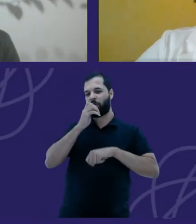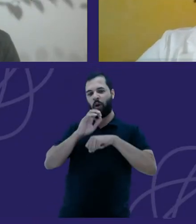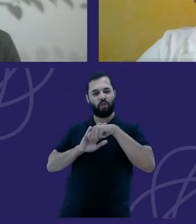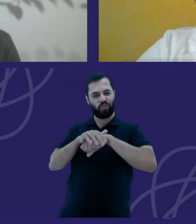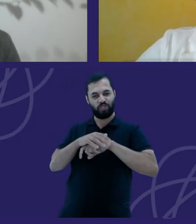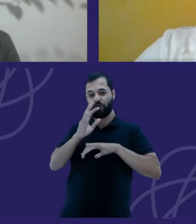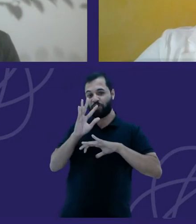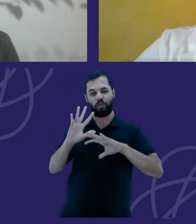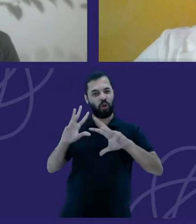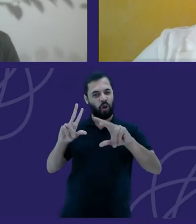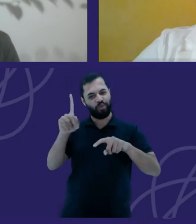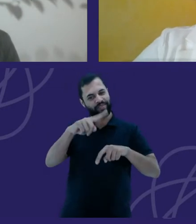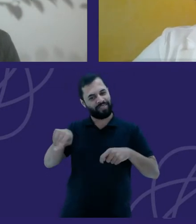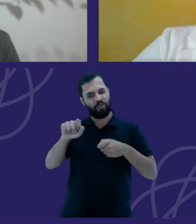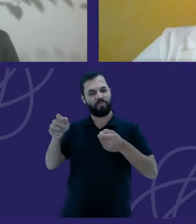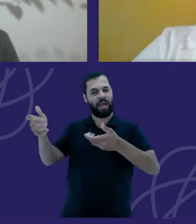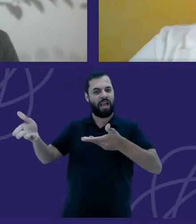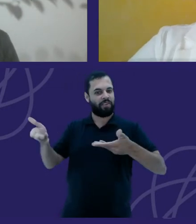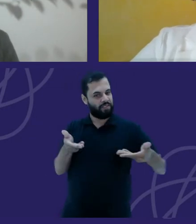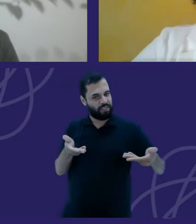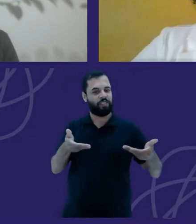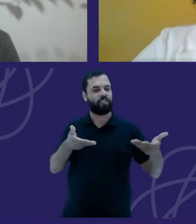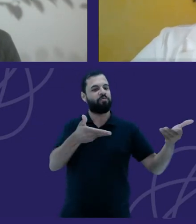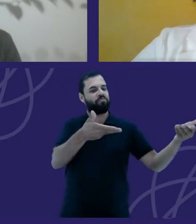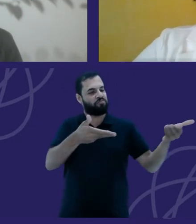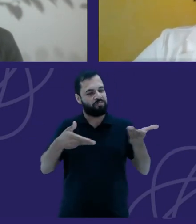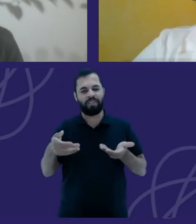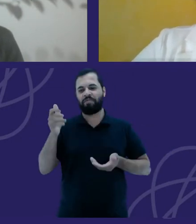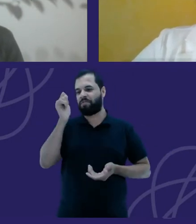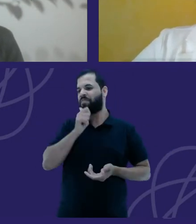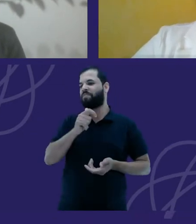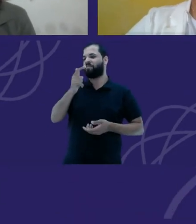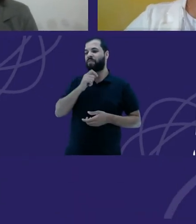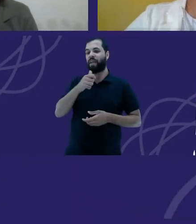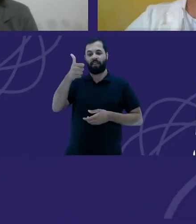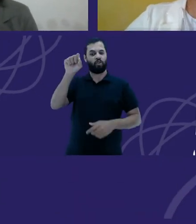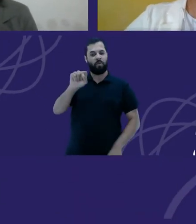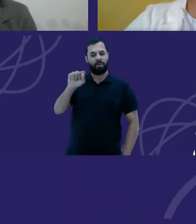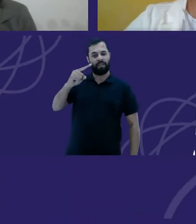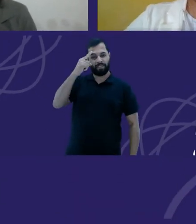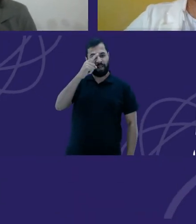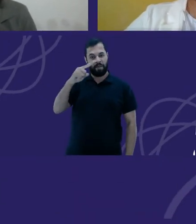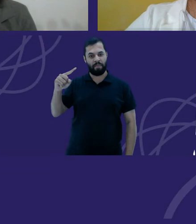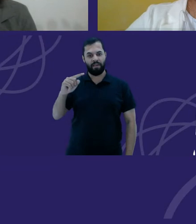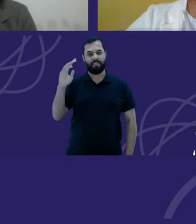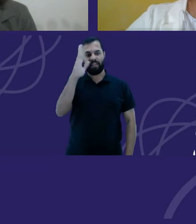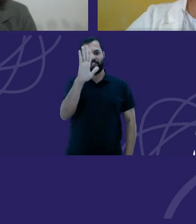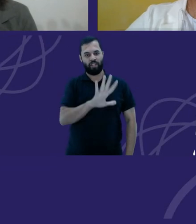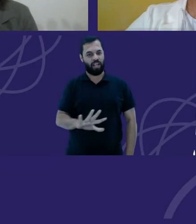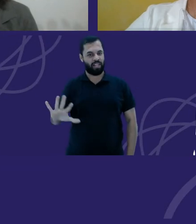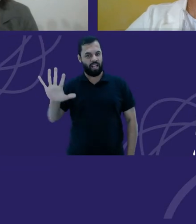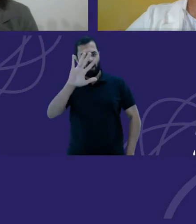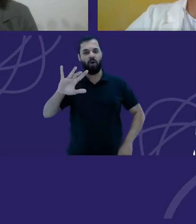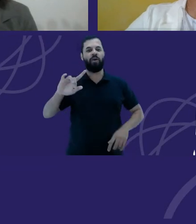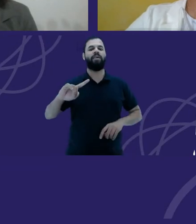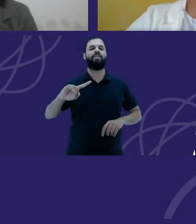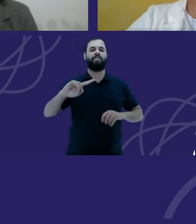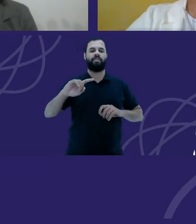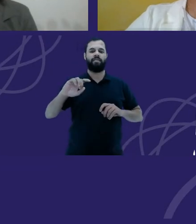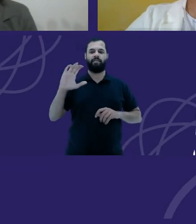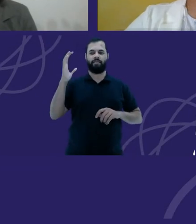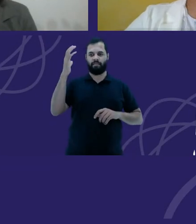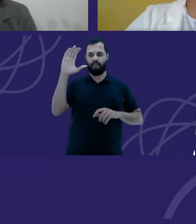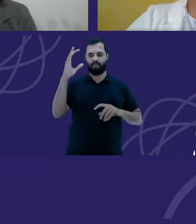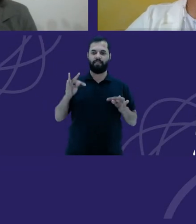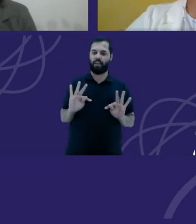Sejam todos muito bem-vindos e bem-vindas à 18ª Semana Nacional de Tecnologia na Fiocruz.